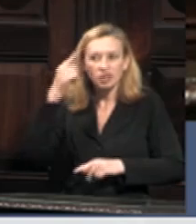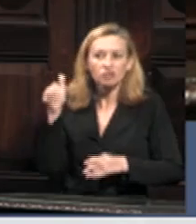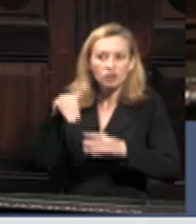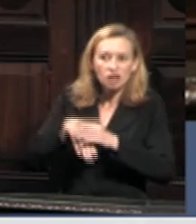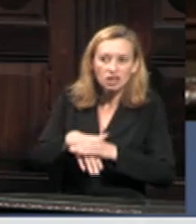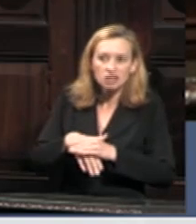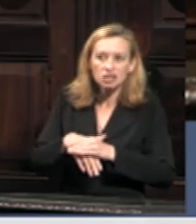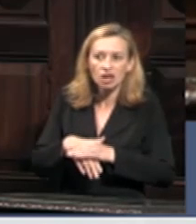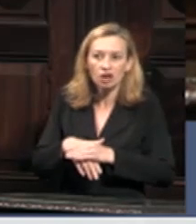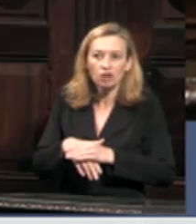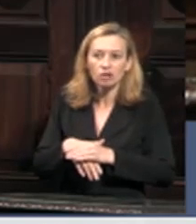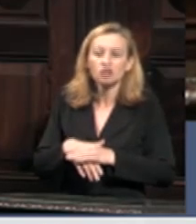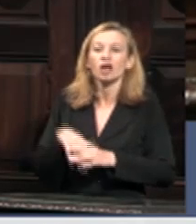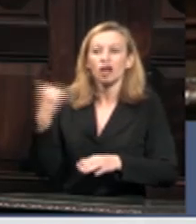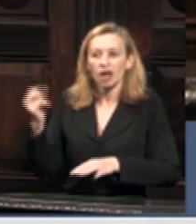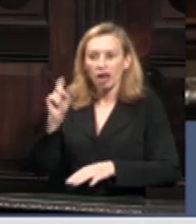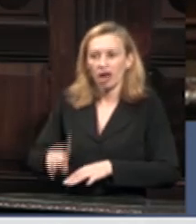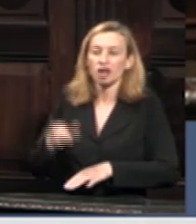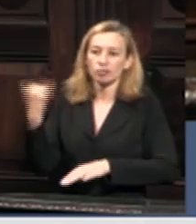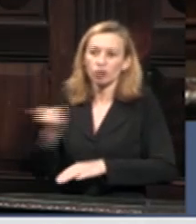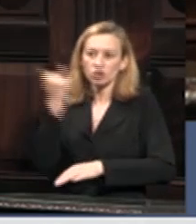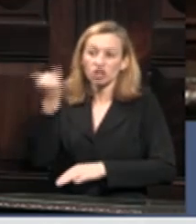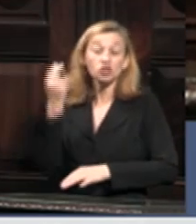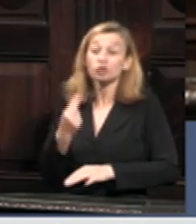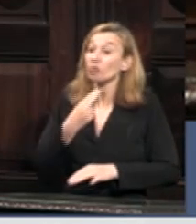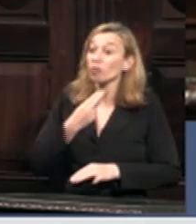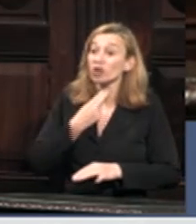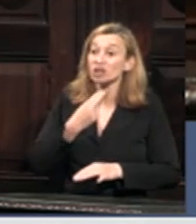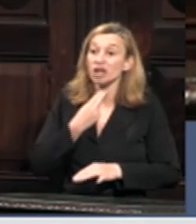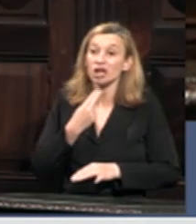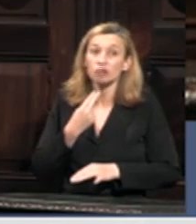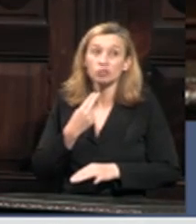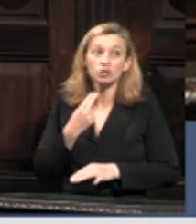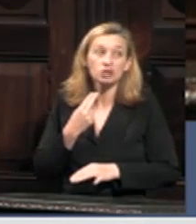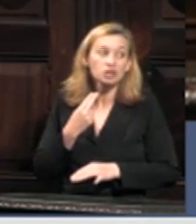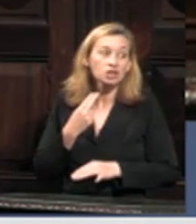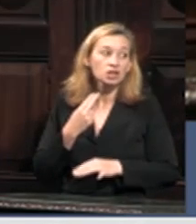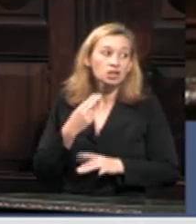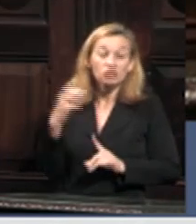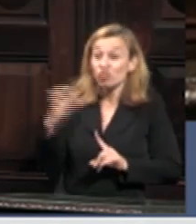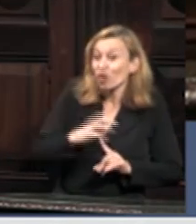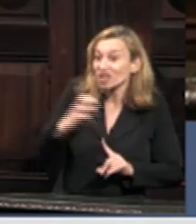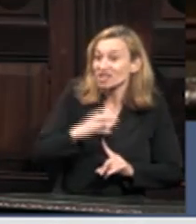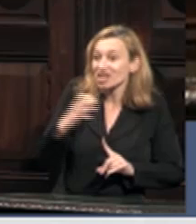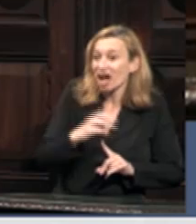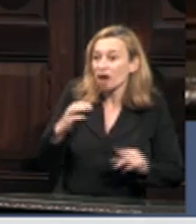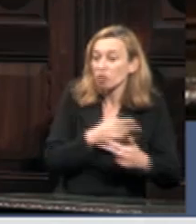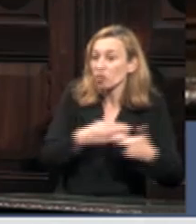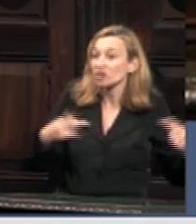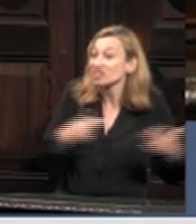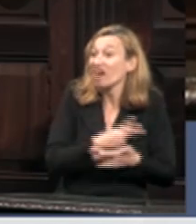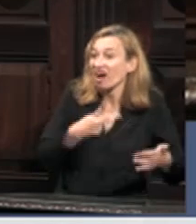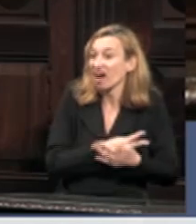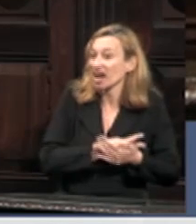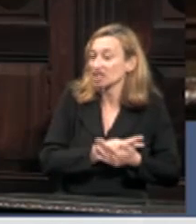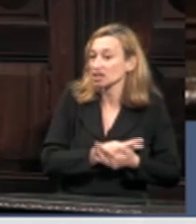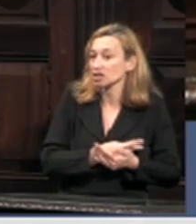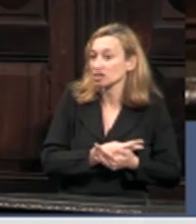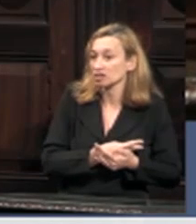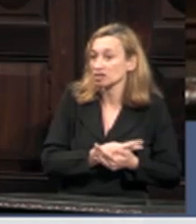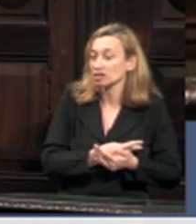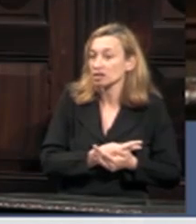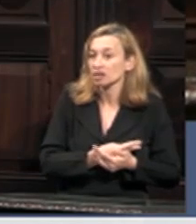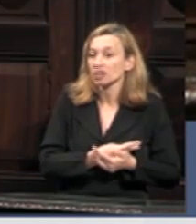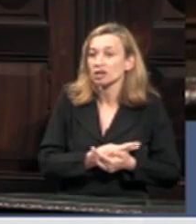votação é por demais importante. Não podemos nos deixar contaminar por disse-me-disse ou qualquer tipo de